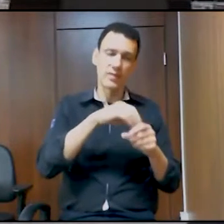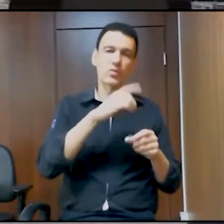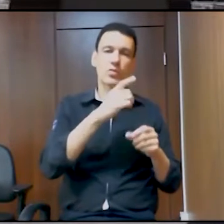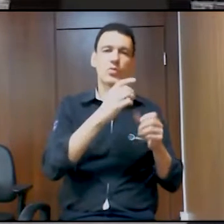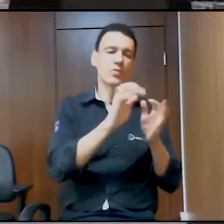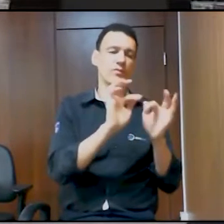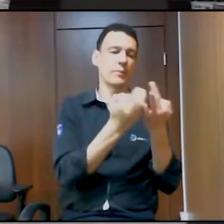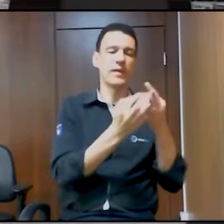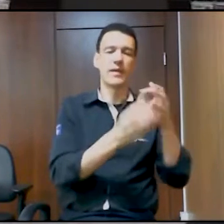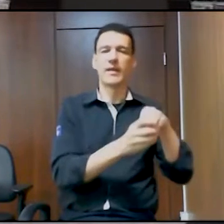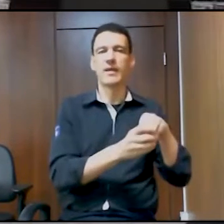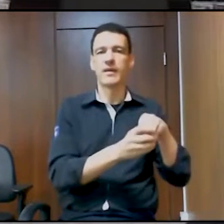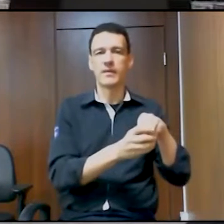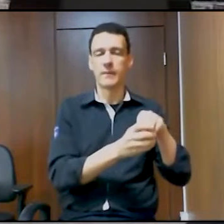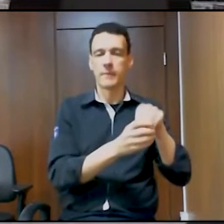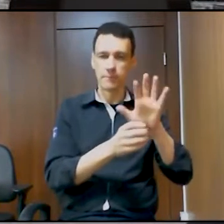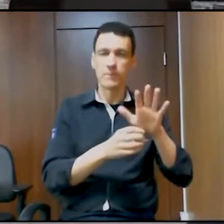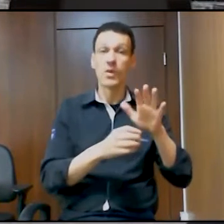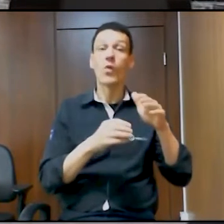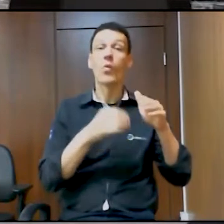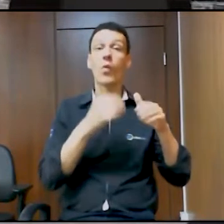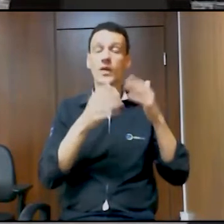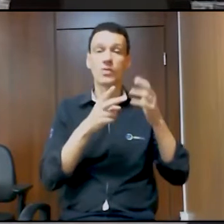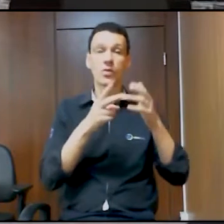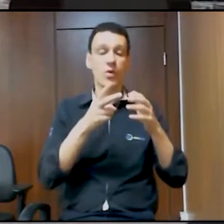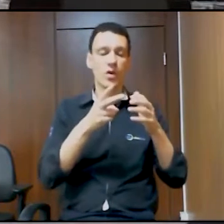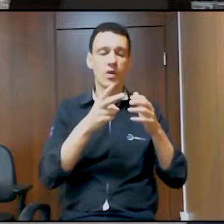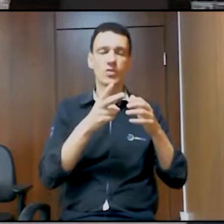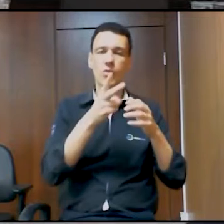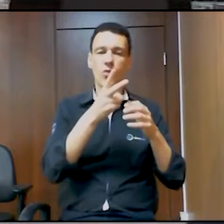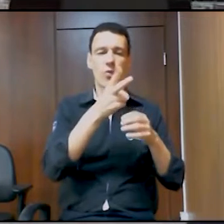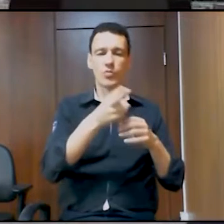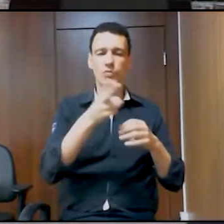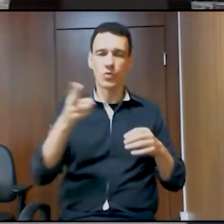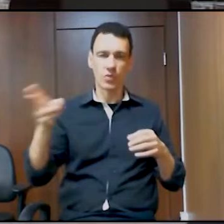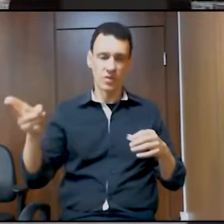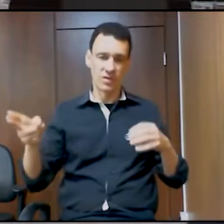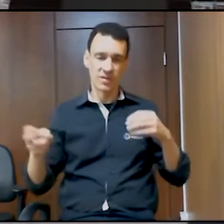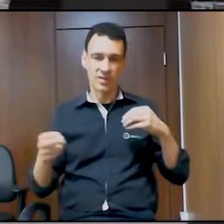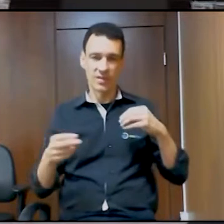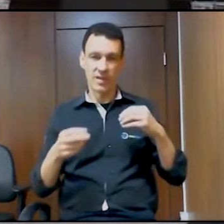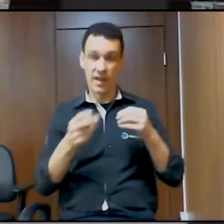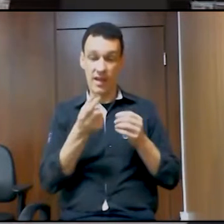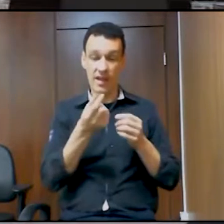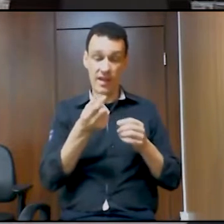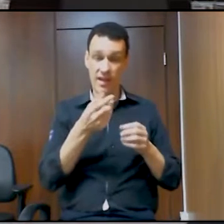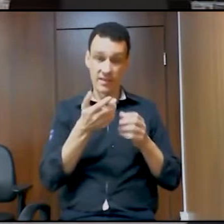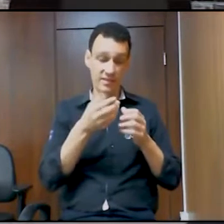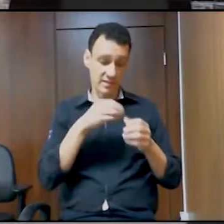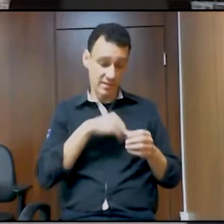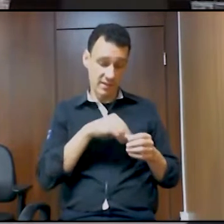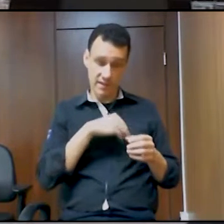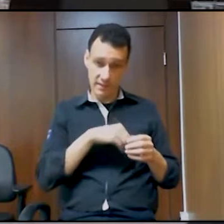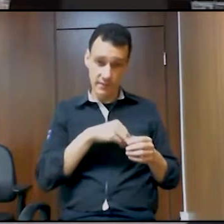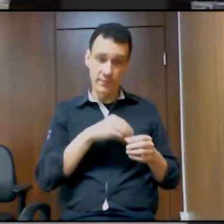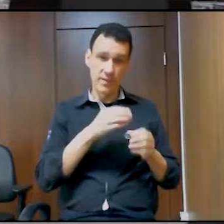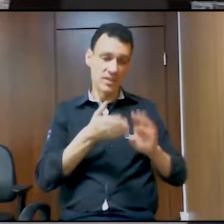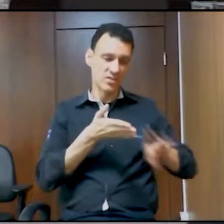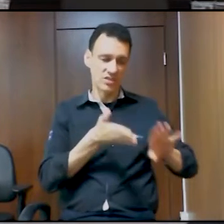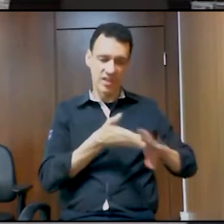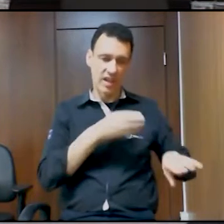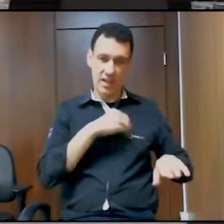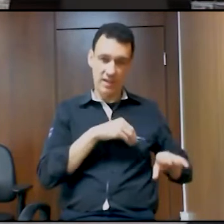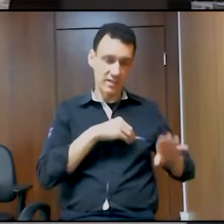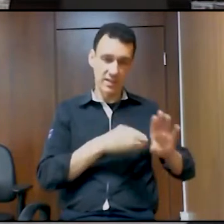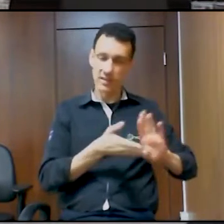que a gente cortou a renda, sobraram 1.560 pessoas. Uma renda que